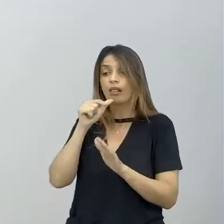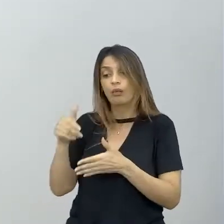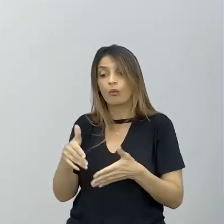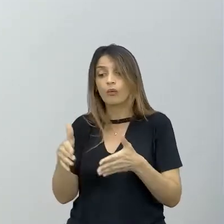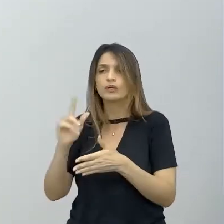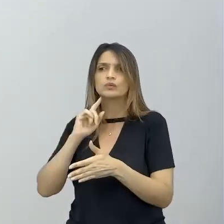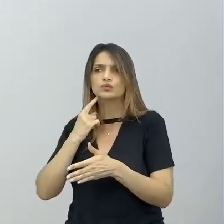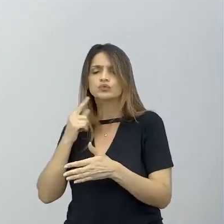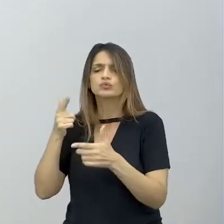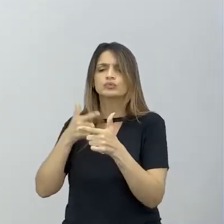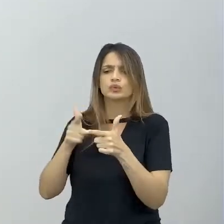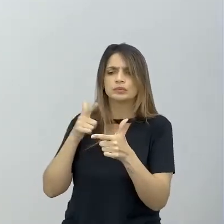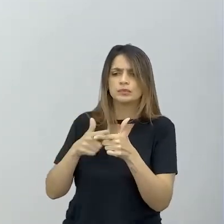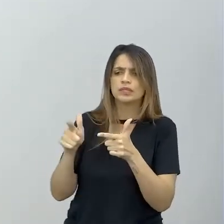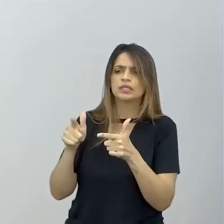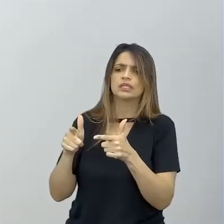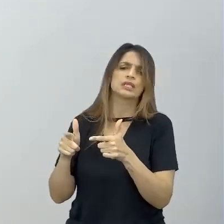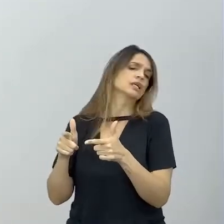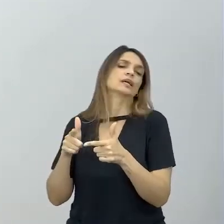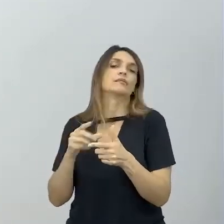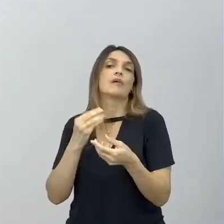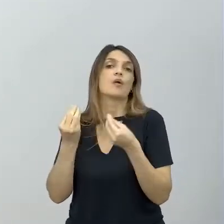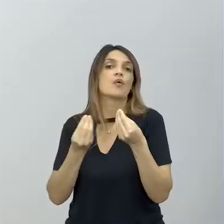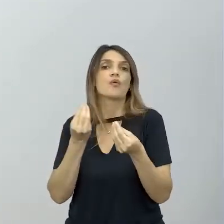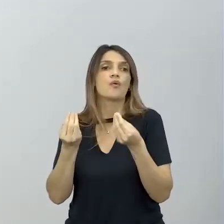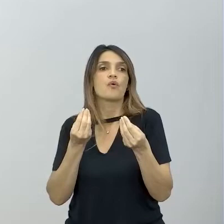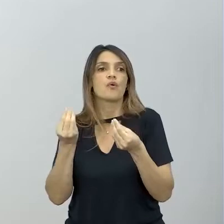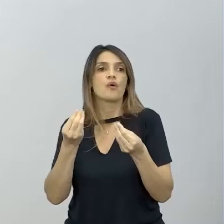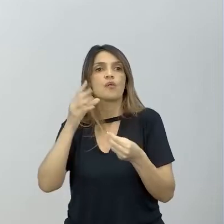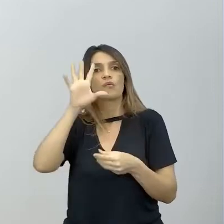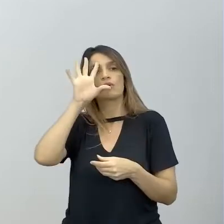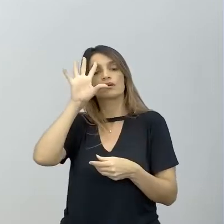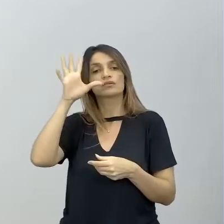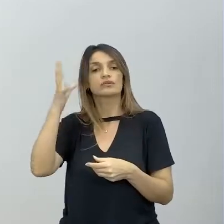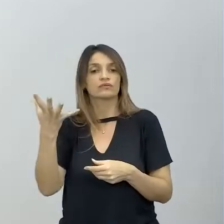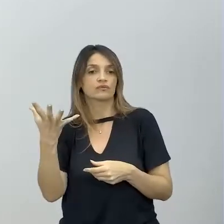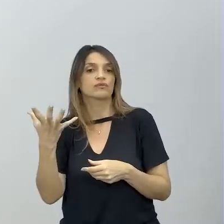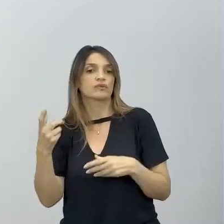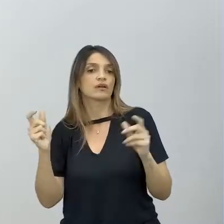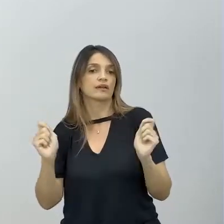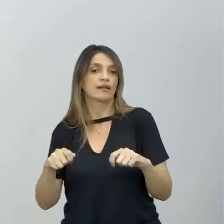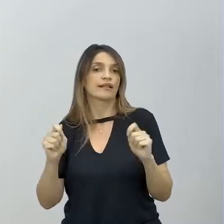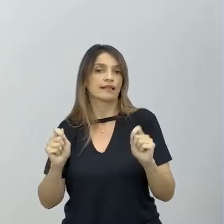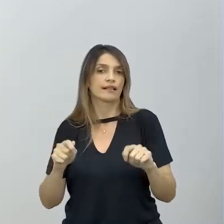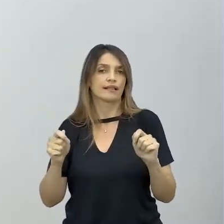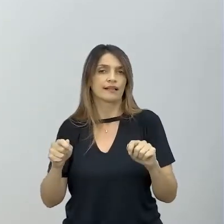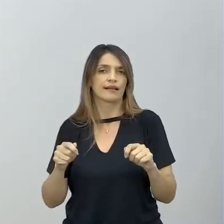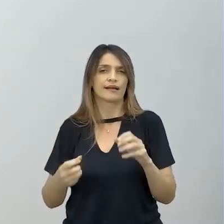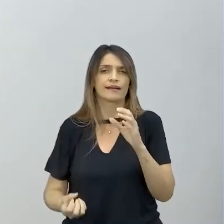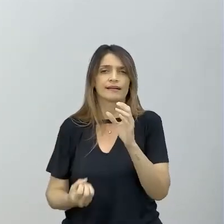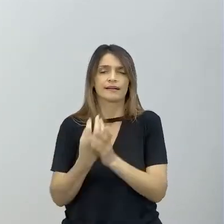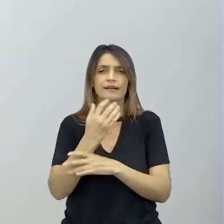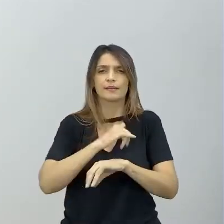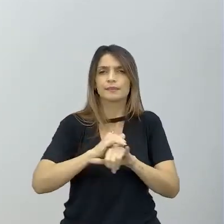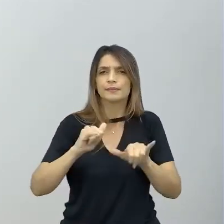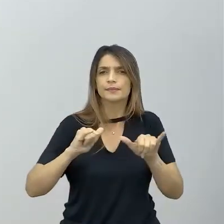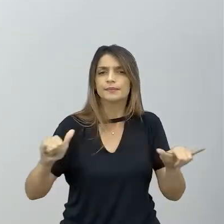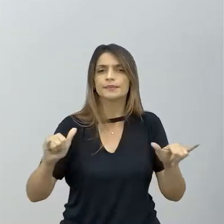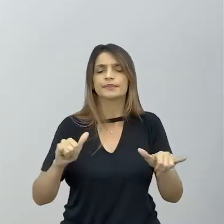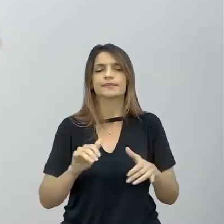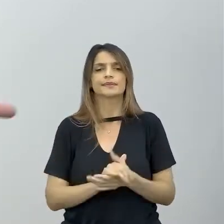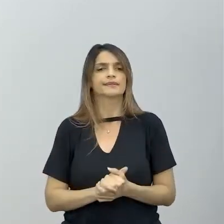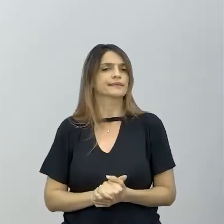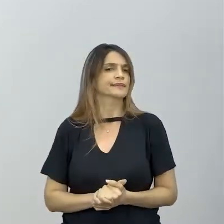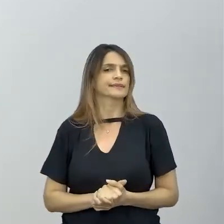são os problemas daquele córrego e como que isso pode ser resolvido. Ele pode criar uma campanha publicitária, e aí pode